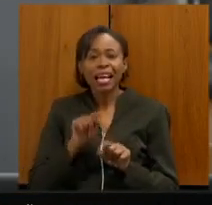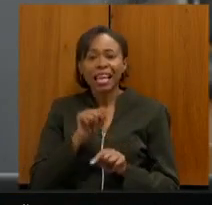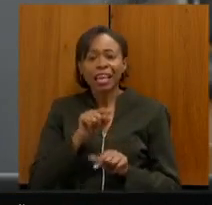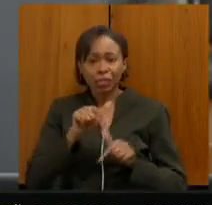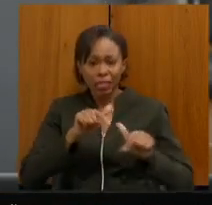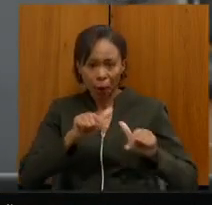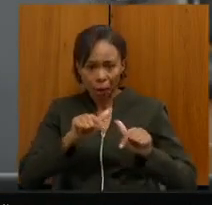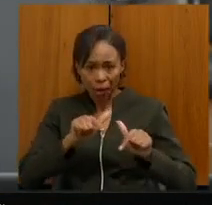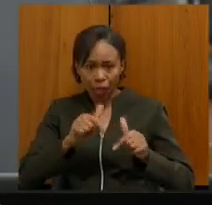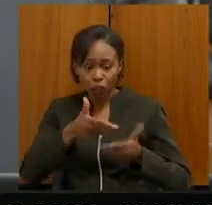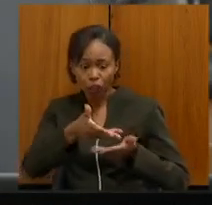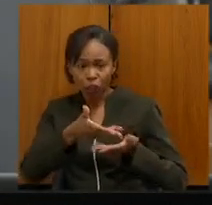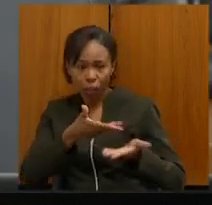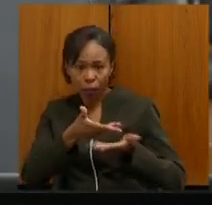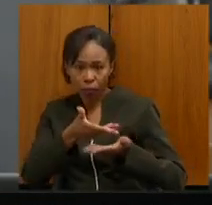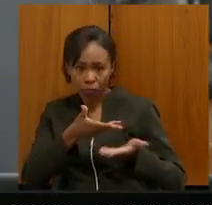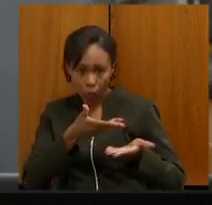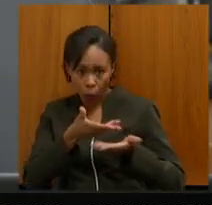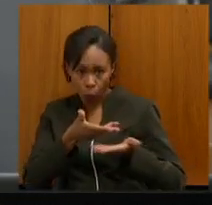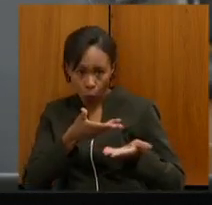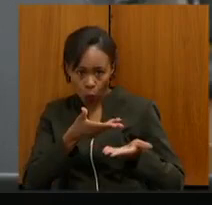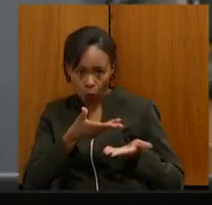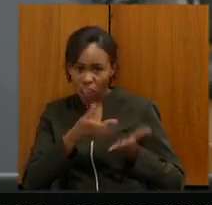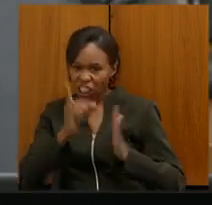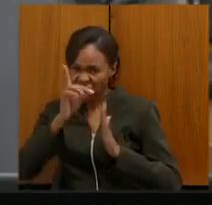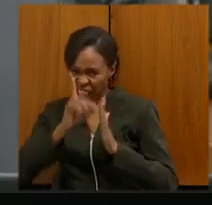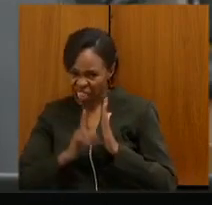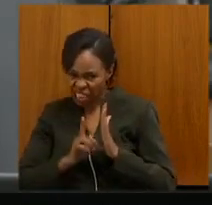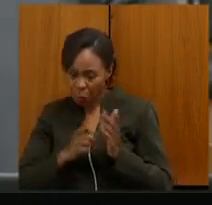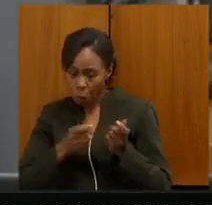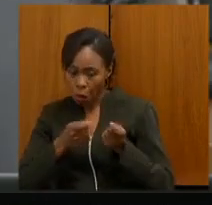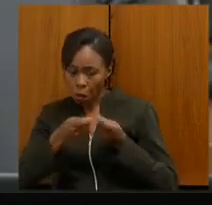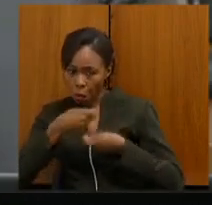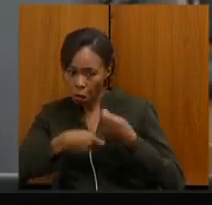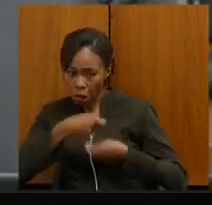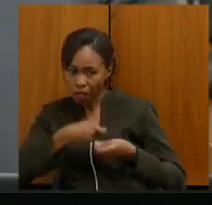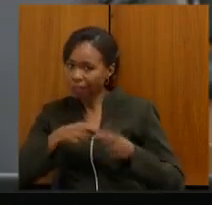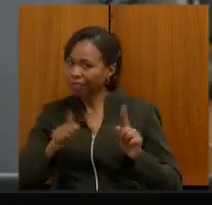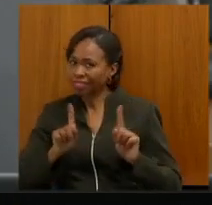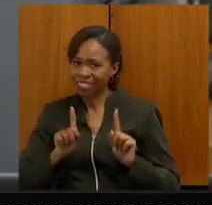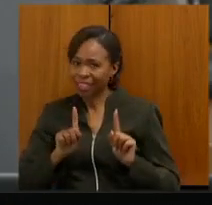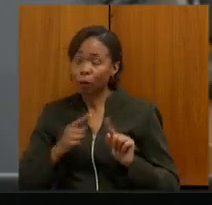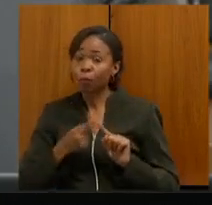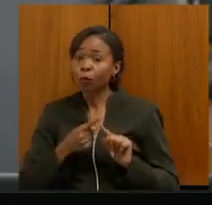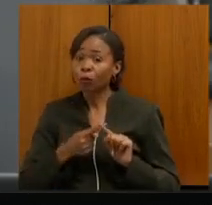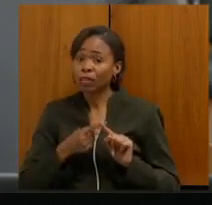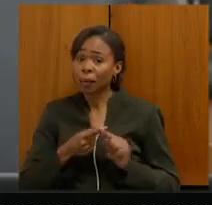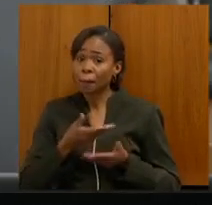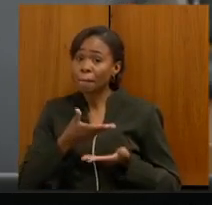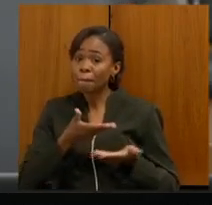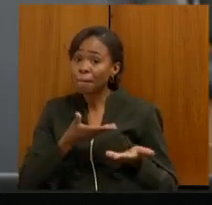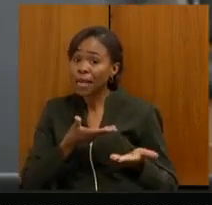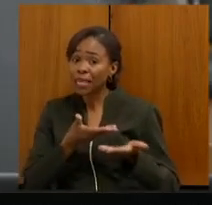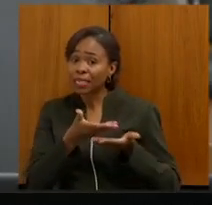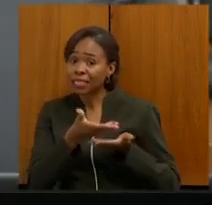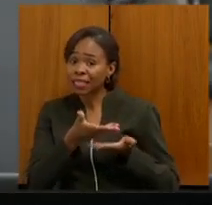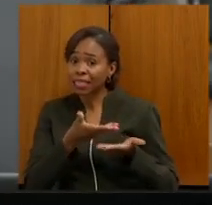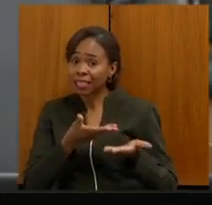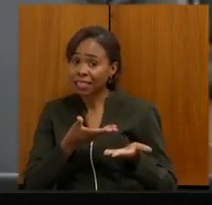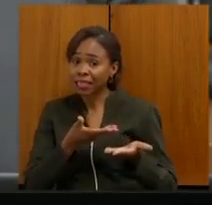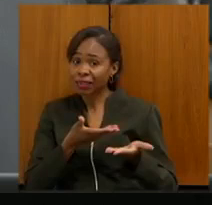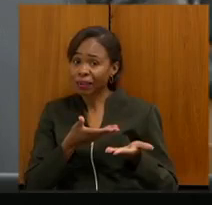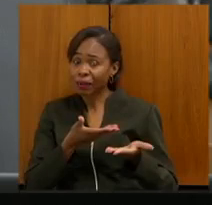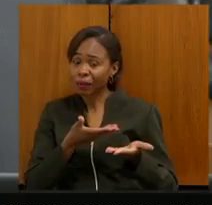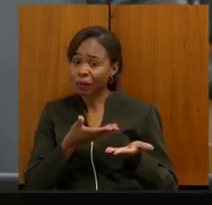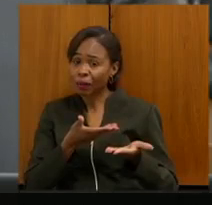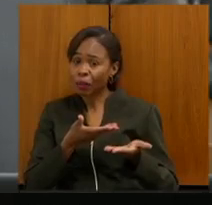a gente não negocia direitos mediação não é um instituto nunca foi e não deve ser concebido como algo que se